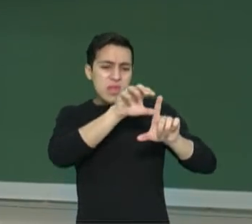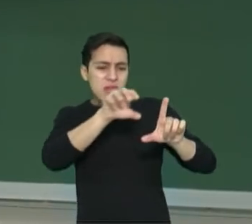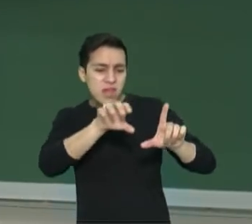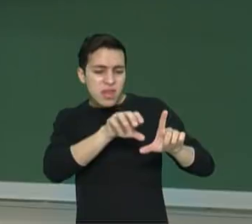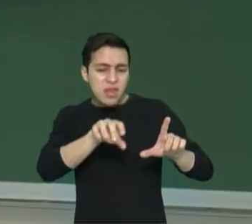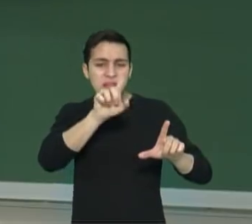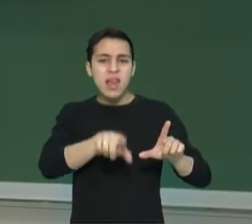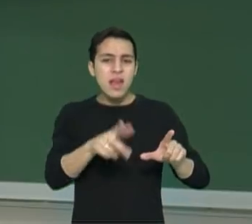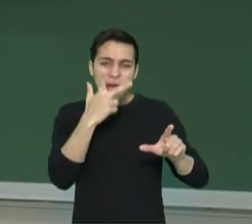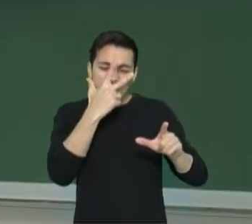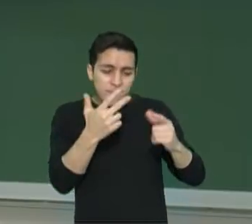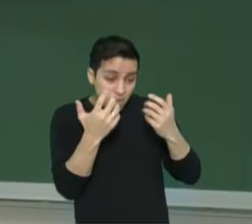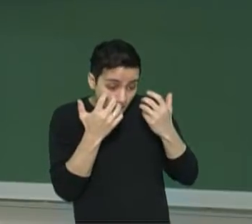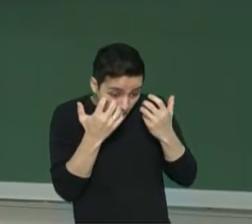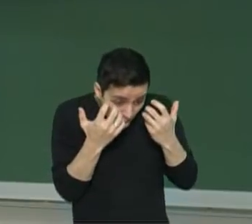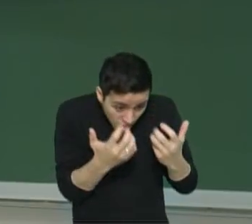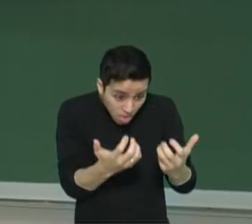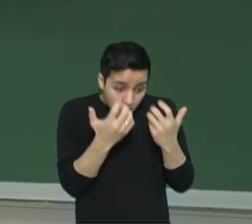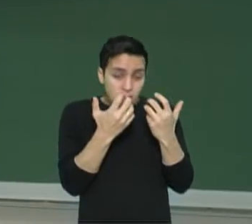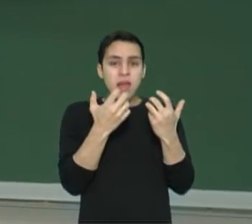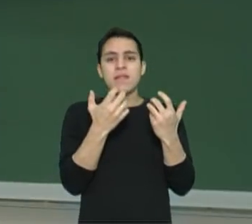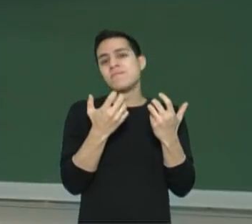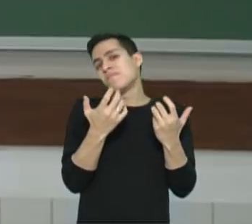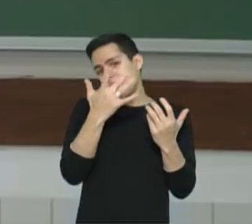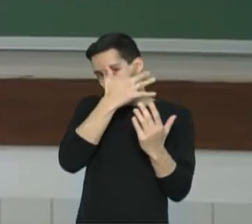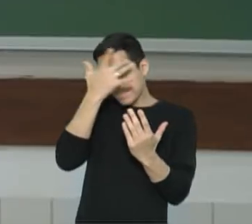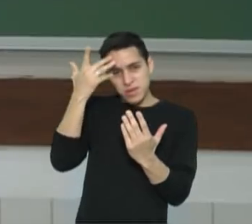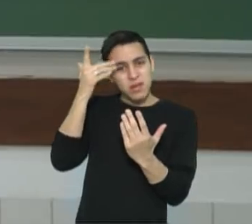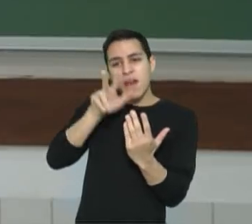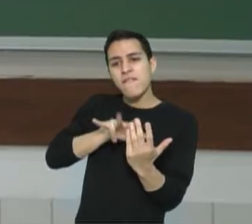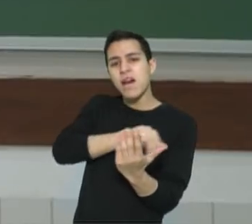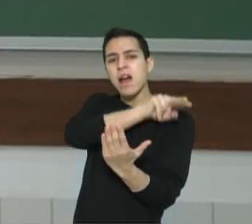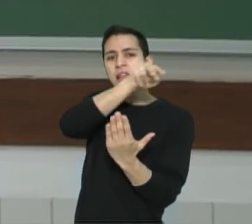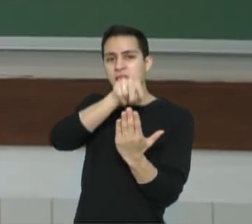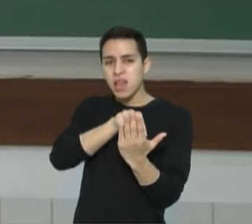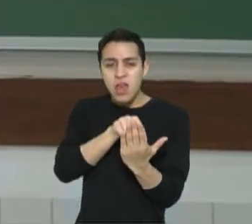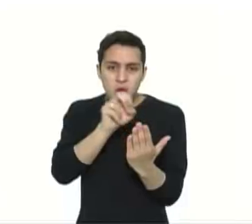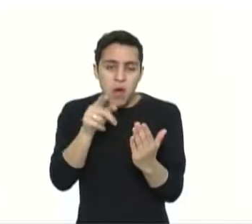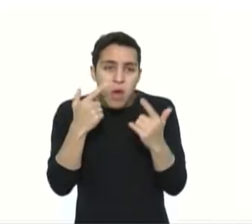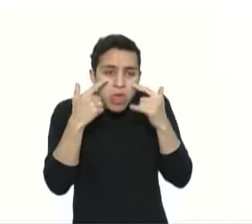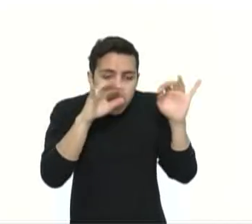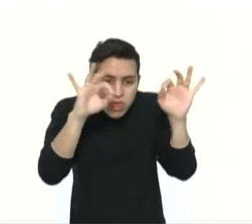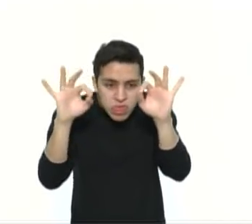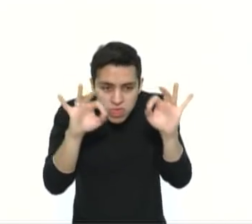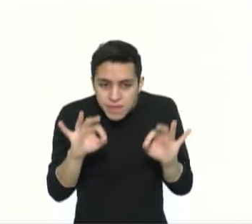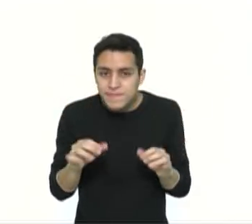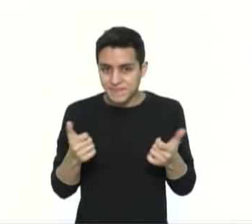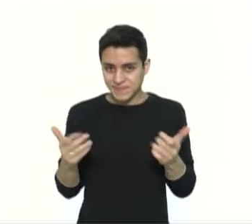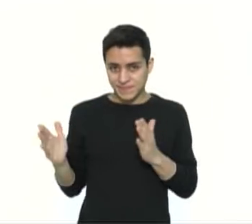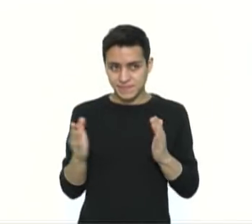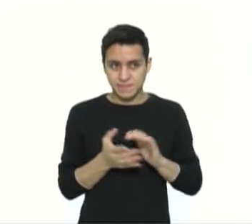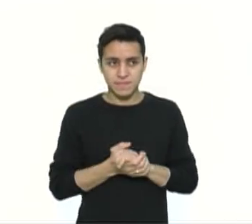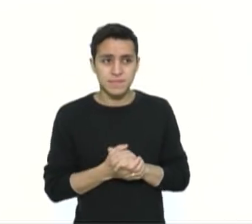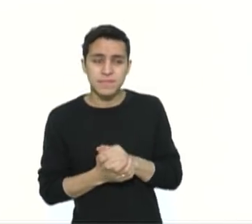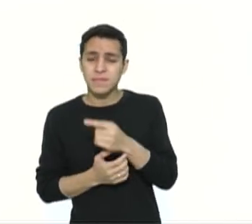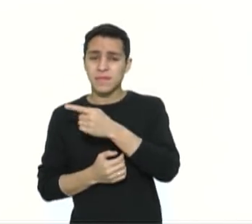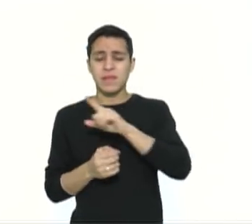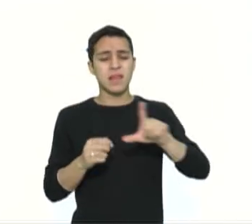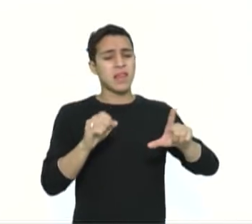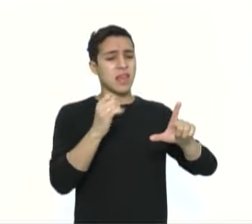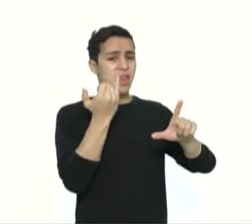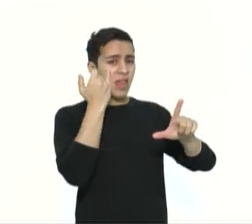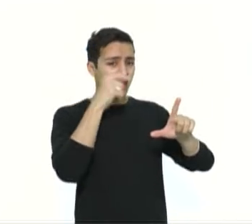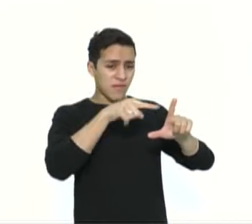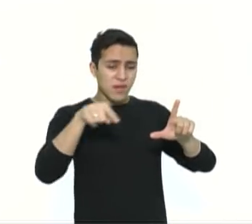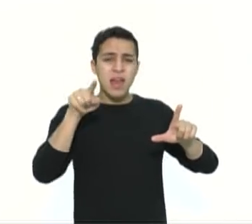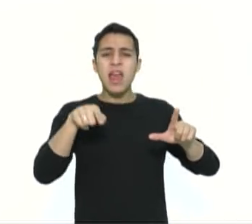também um chamariz para o leitor, tá bom? Bom, exercício 3. O infográfico é considerado um gênero contemporâneo